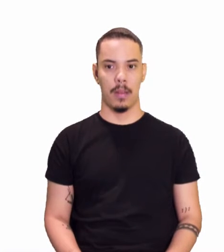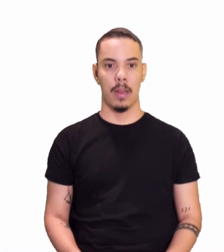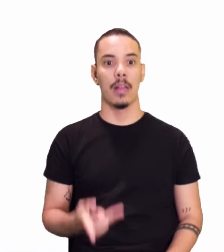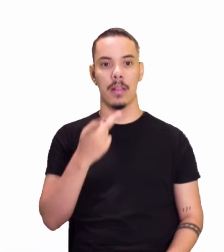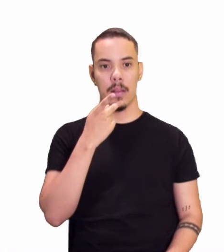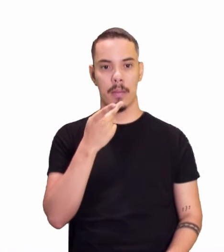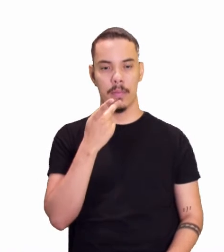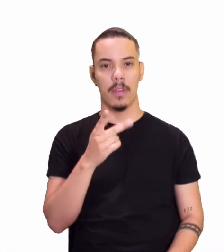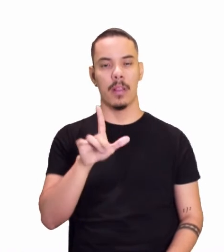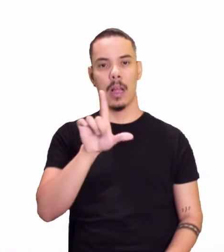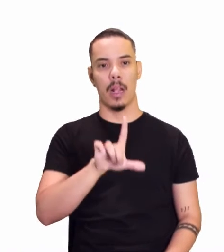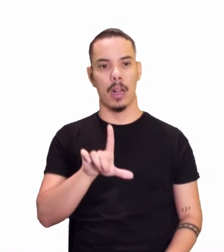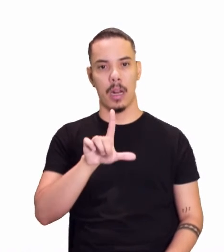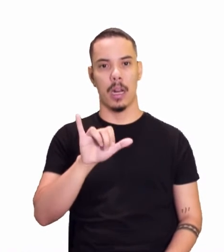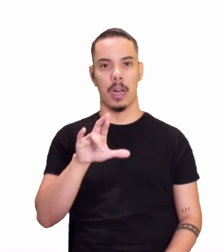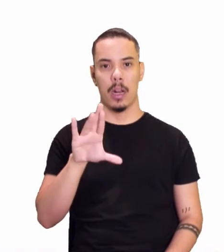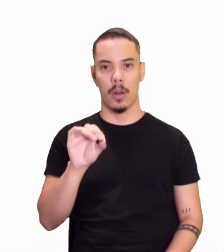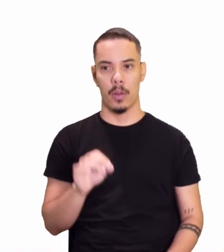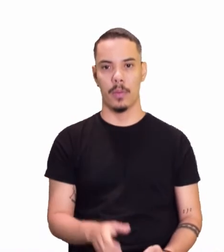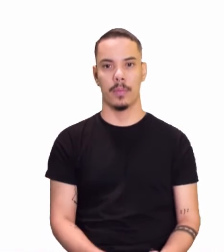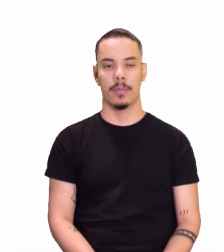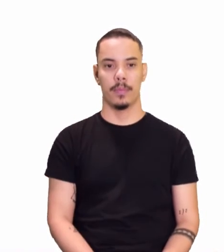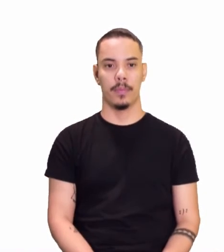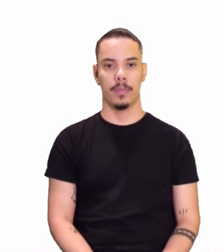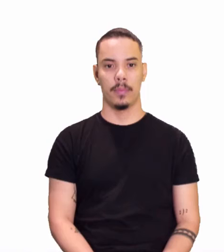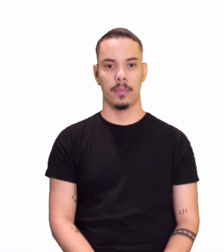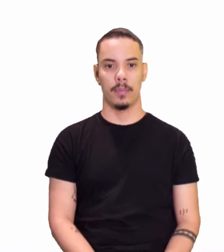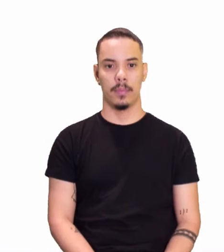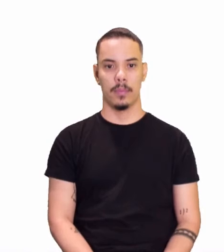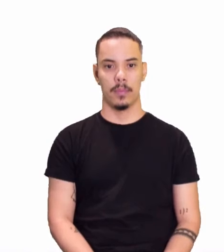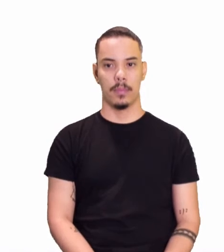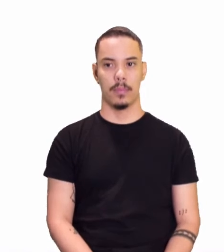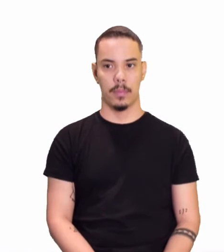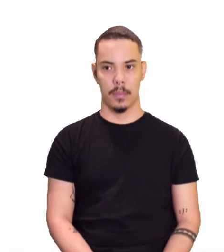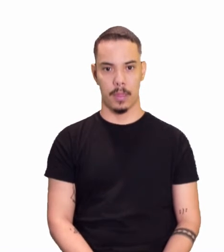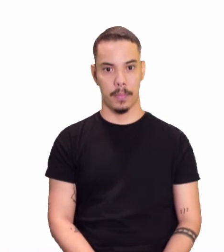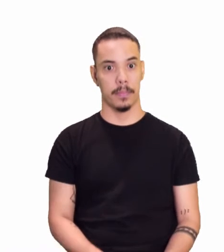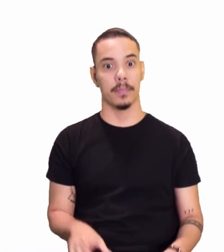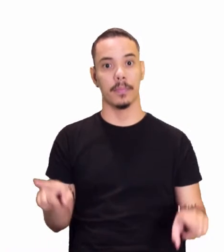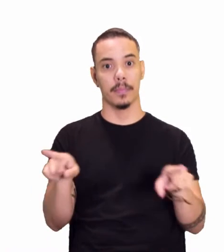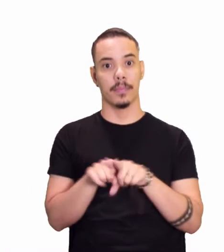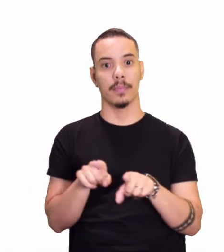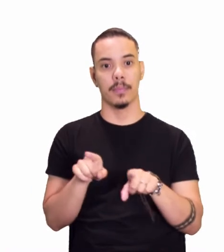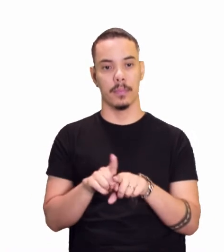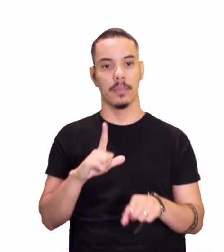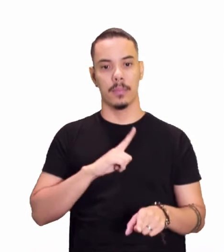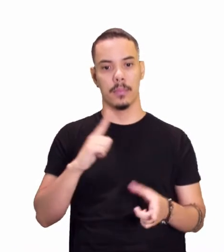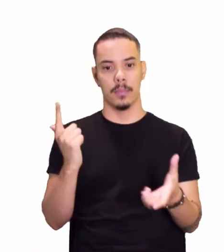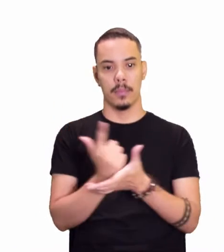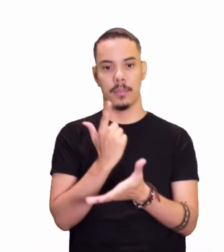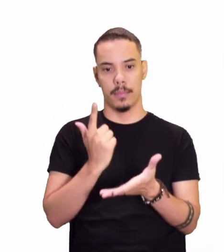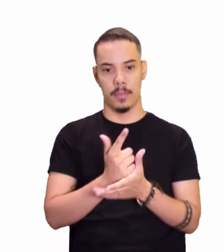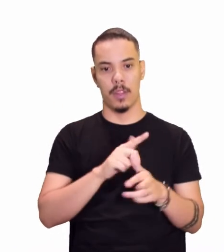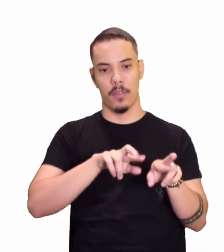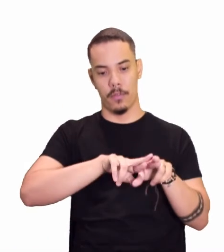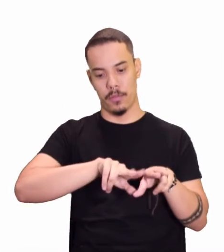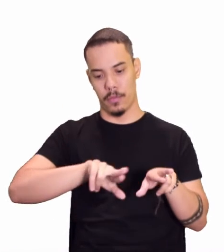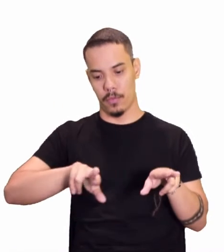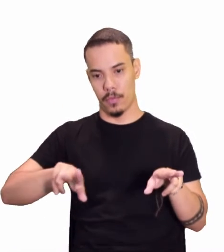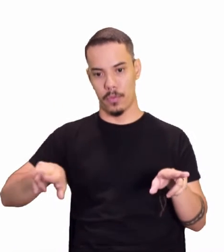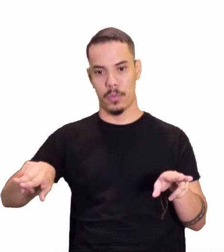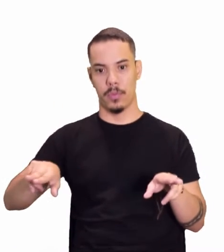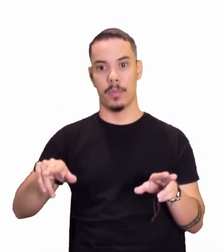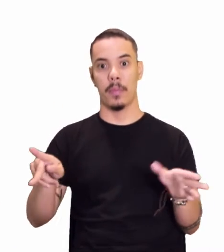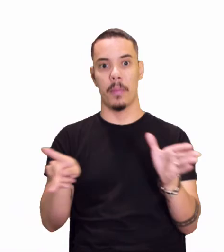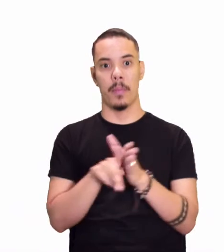descárnia lírica, assim por diante. Beleza, então vamos aí entender que nesse período também nós vamos ter coletâneas, né? Uma coletânea